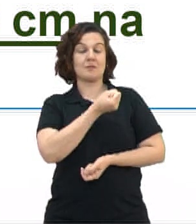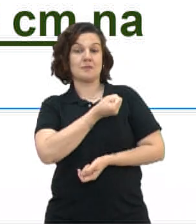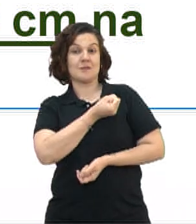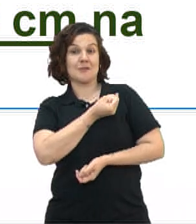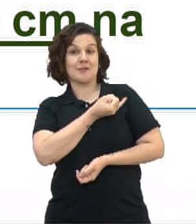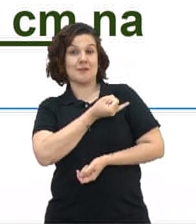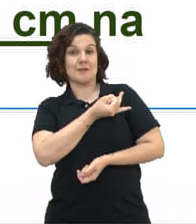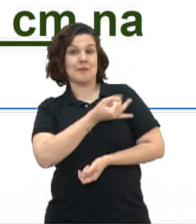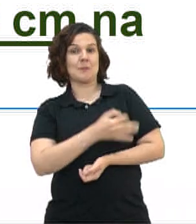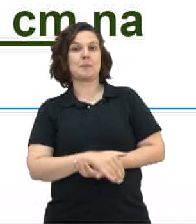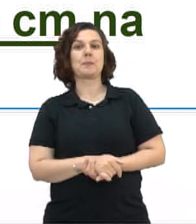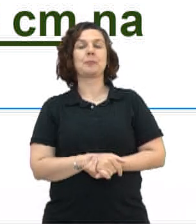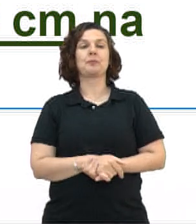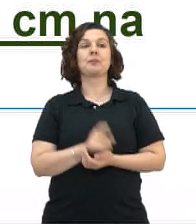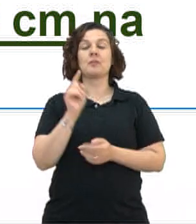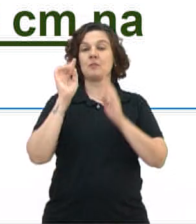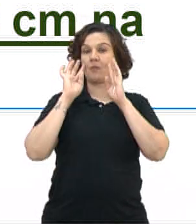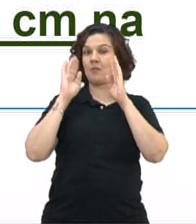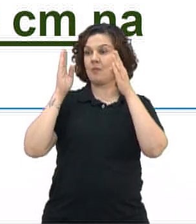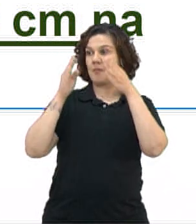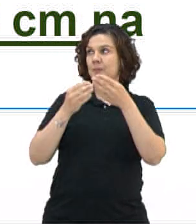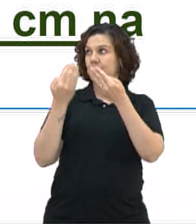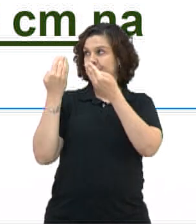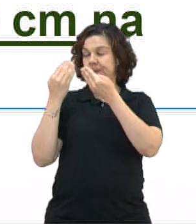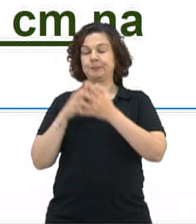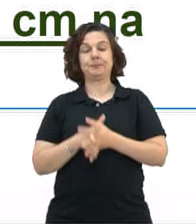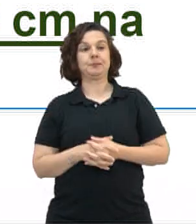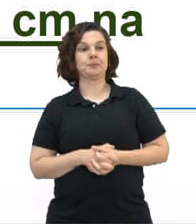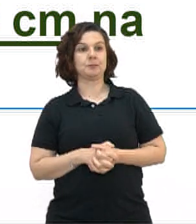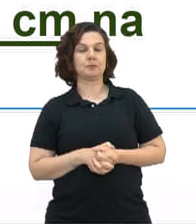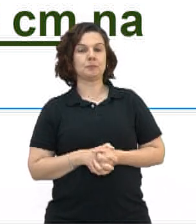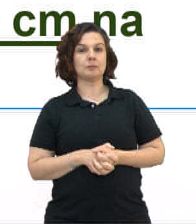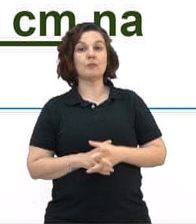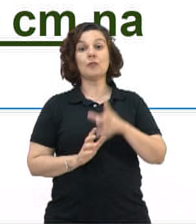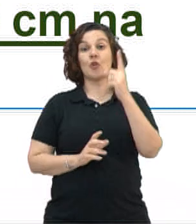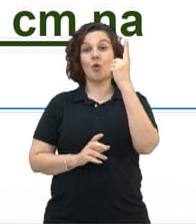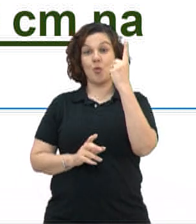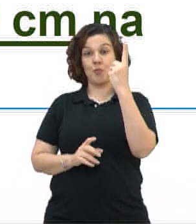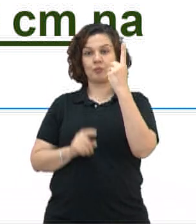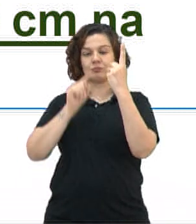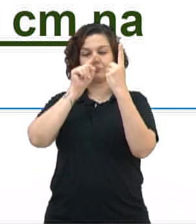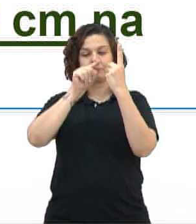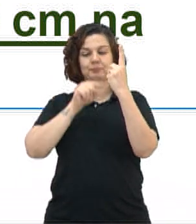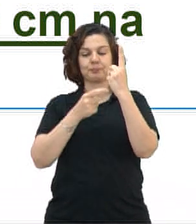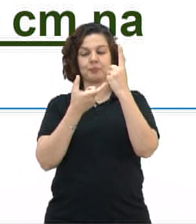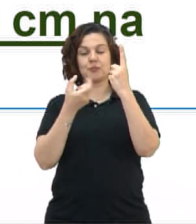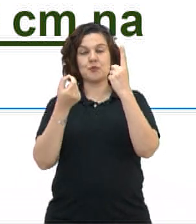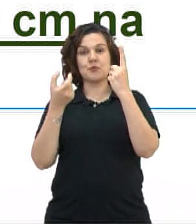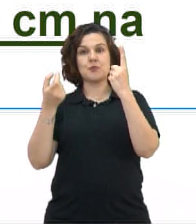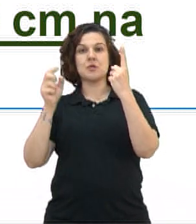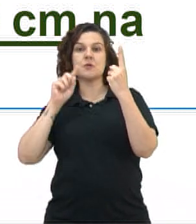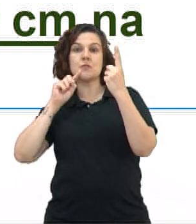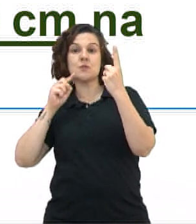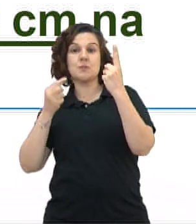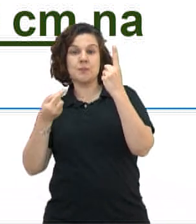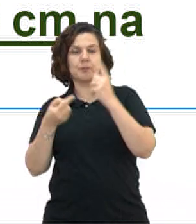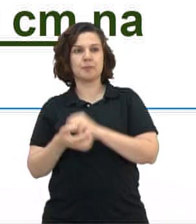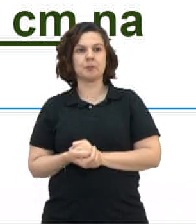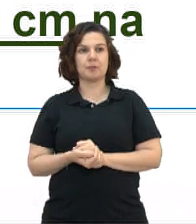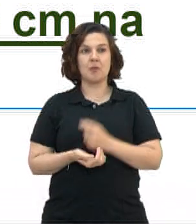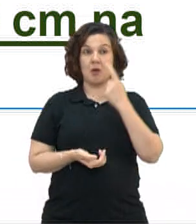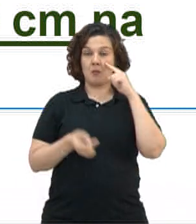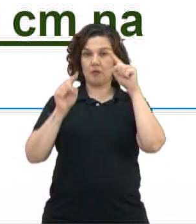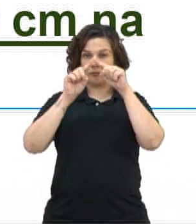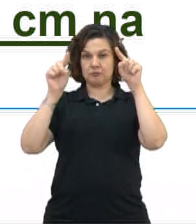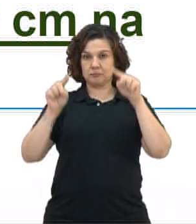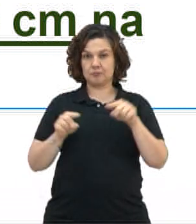numéricas, elas se apresentam dessa forma que você vai ver na tela. Ó. 1 para 200 mil. Então, na parte superior aqui, ó,